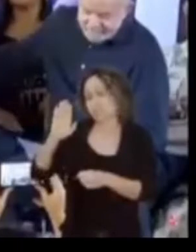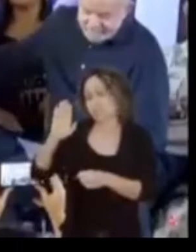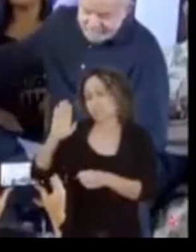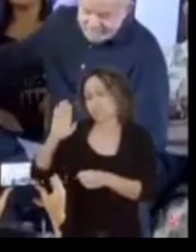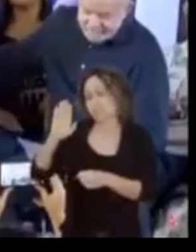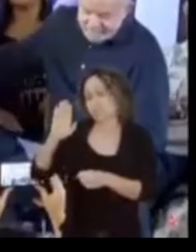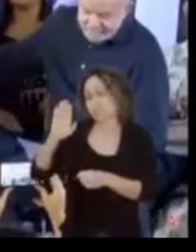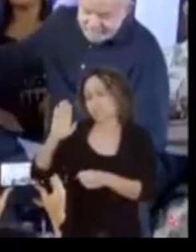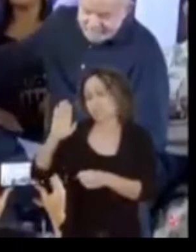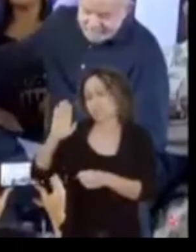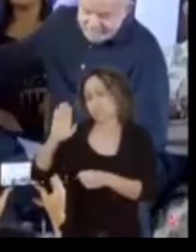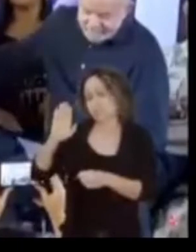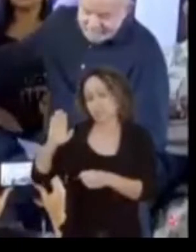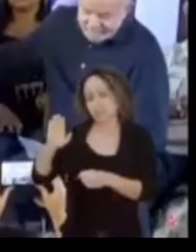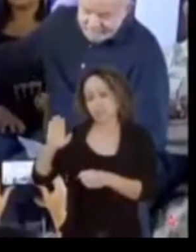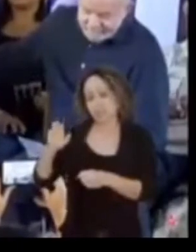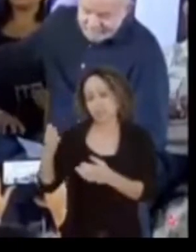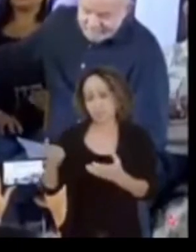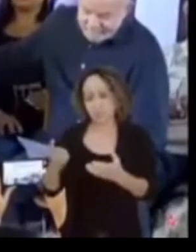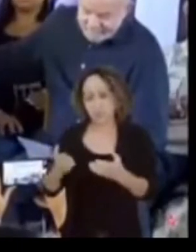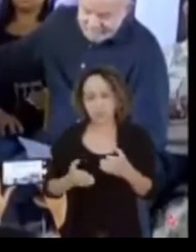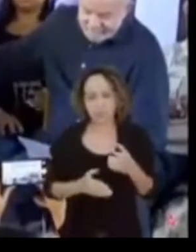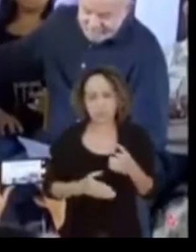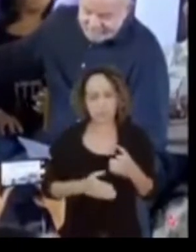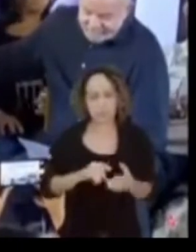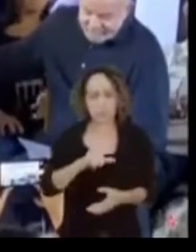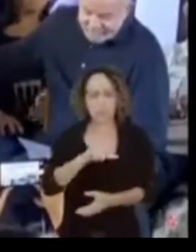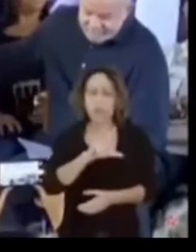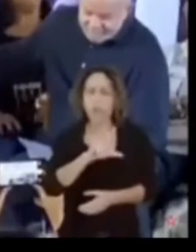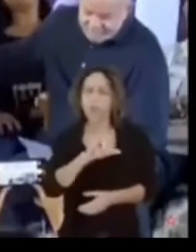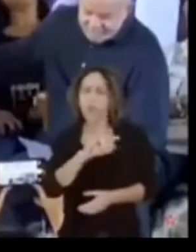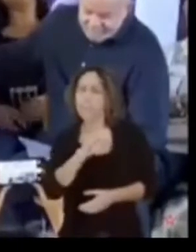Vou colocar aqui de novo. O café tá